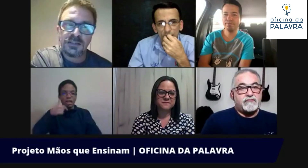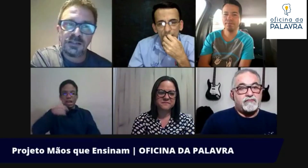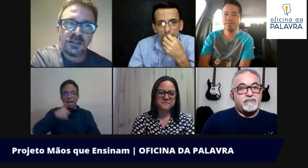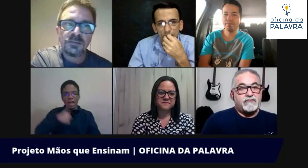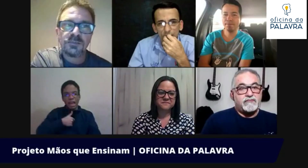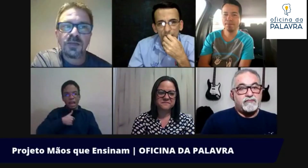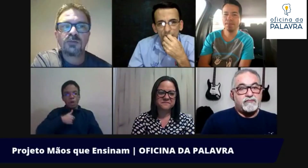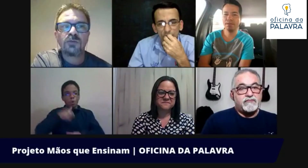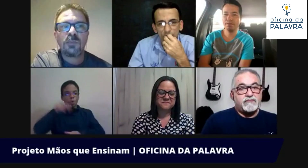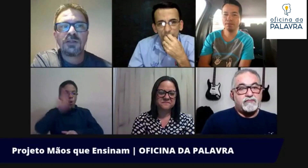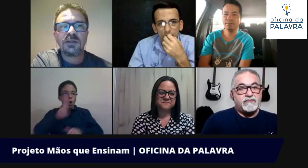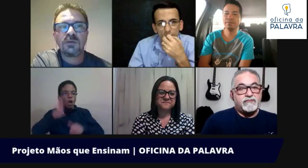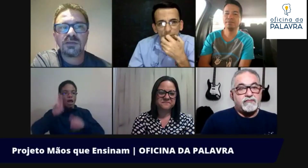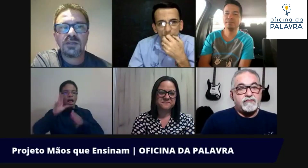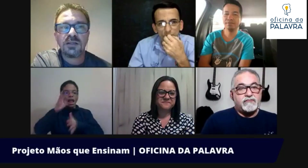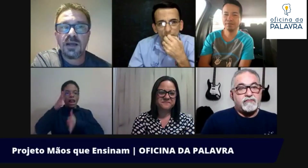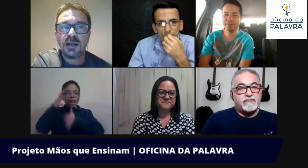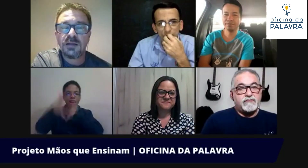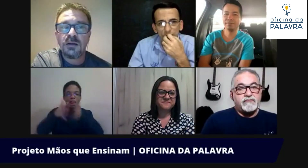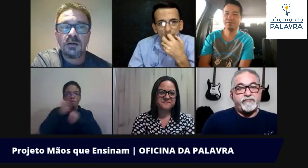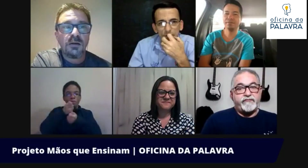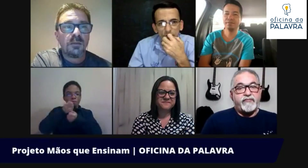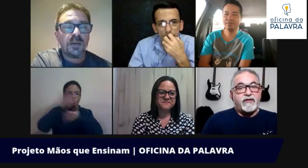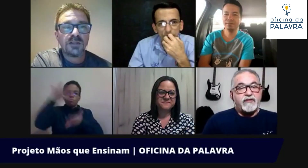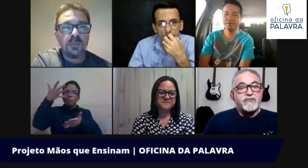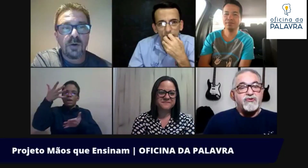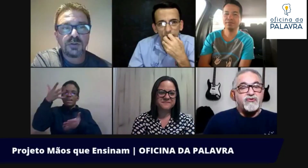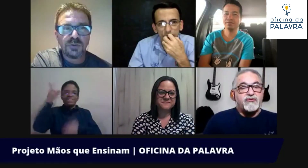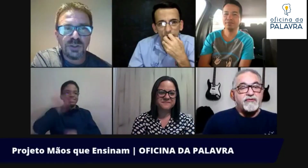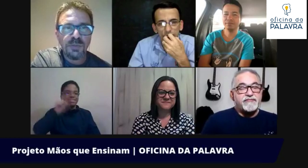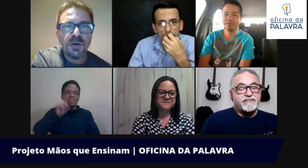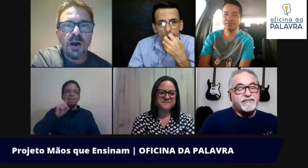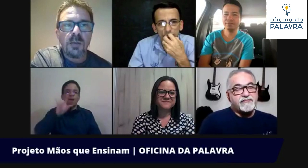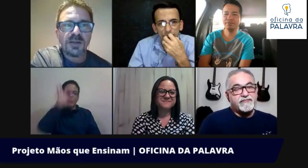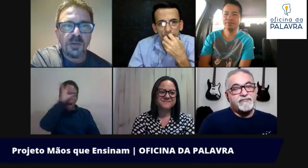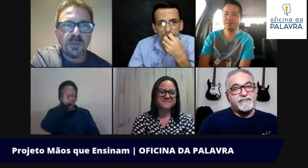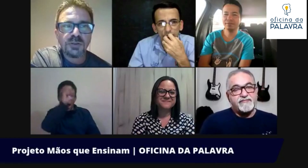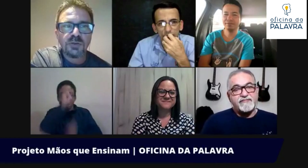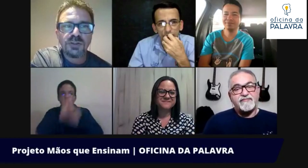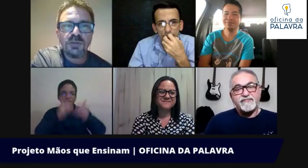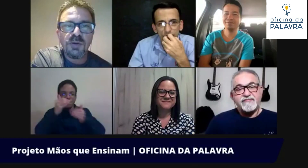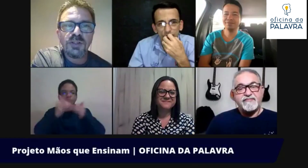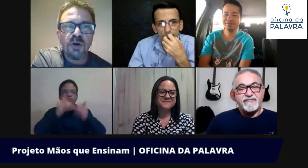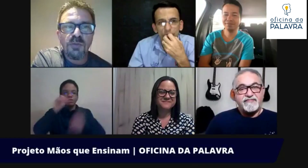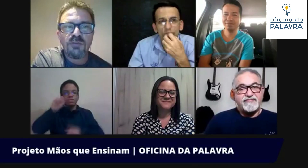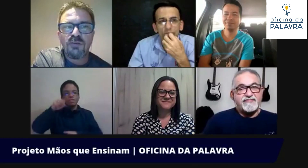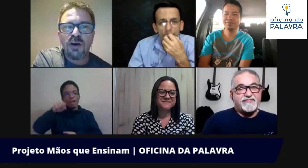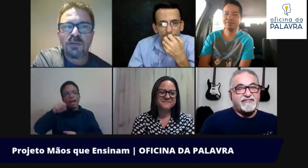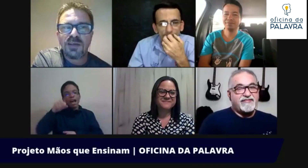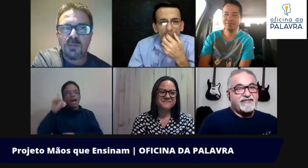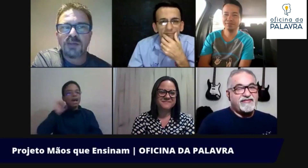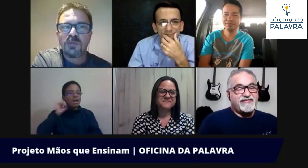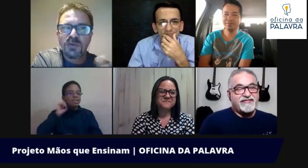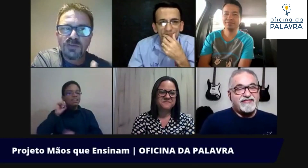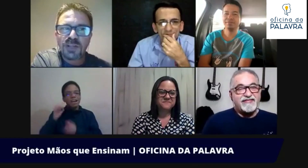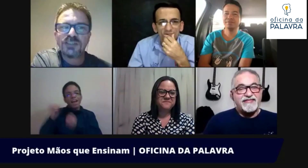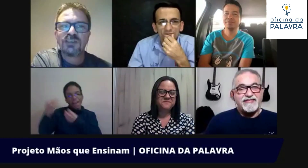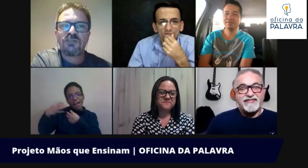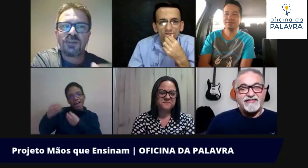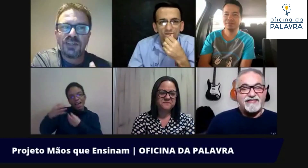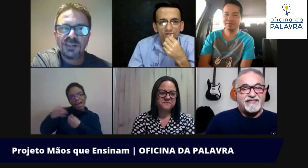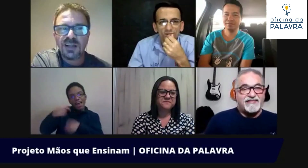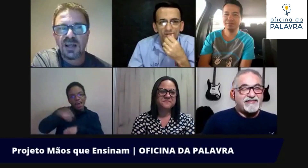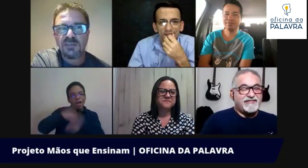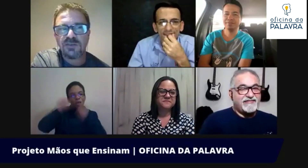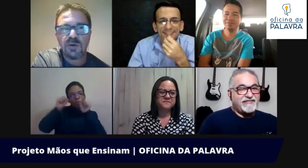Libras ainda, né? Estou aprendendo com a Daniele, mas eu posso contribuir de alguma forma, que é mais ou menos o que a gente